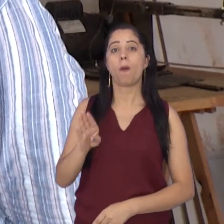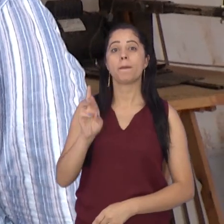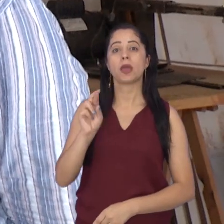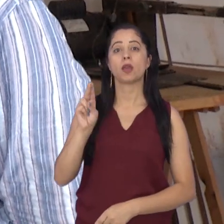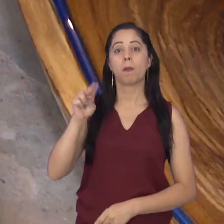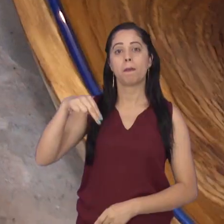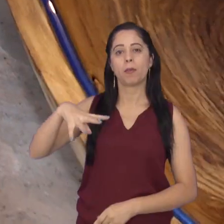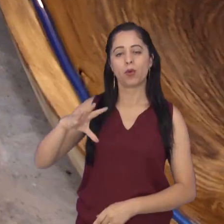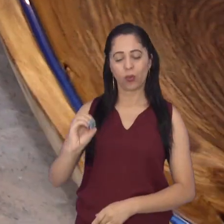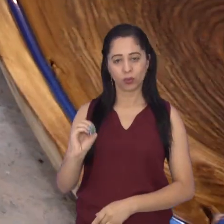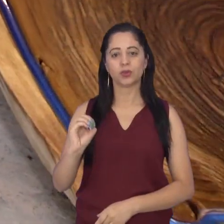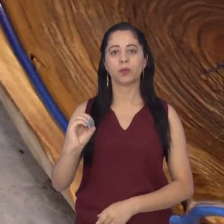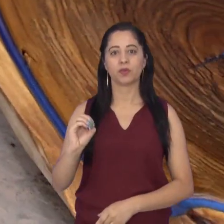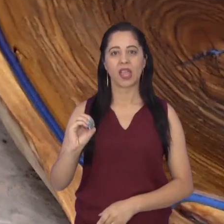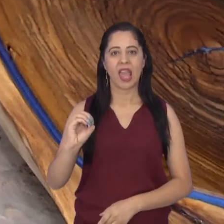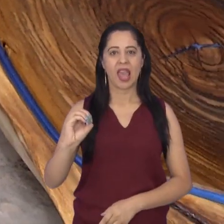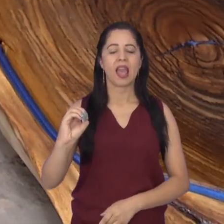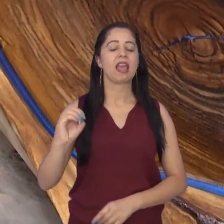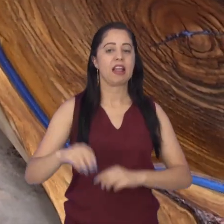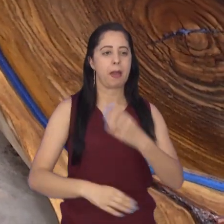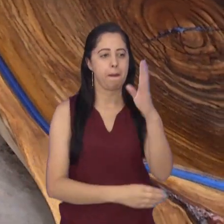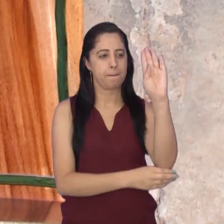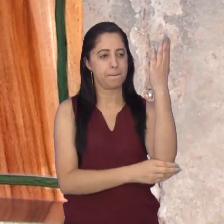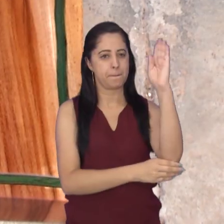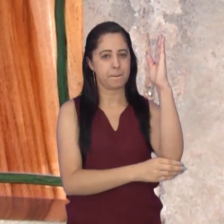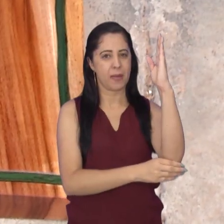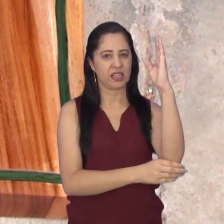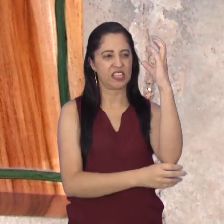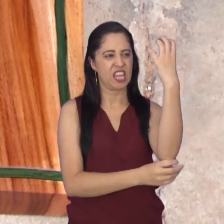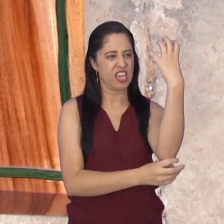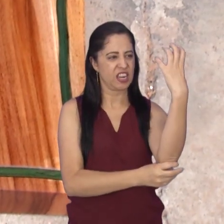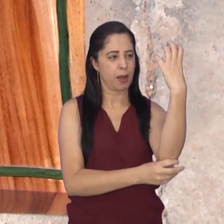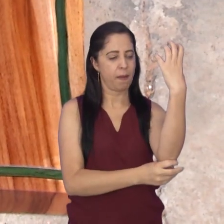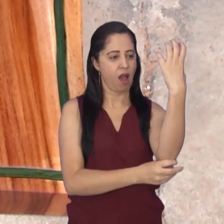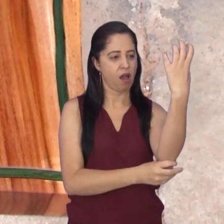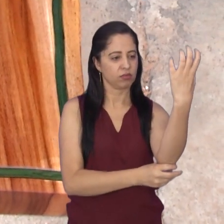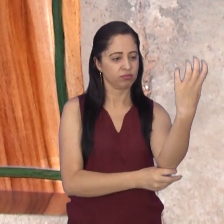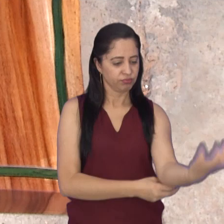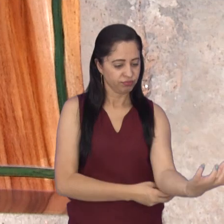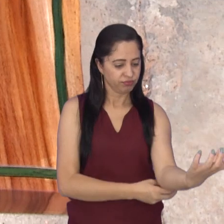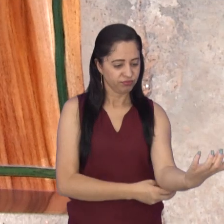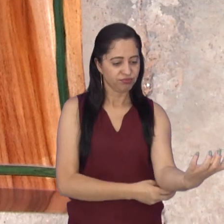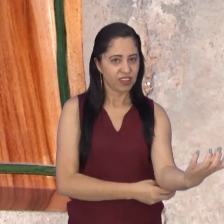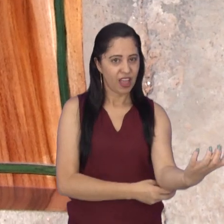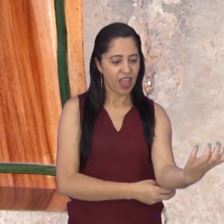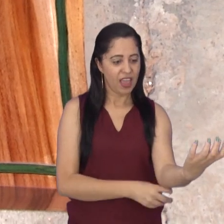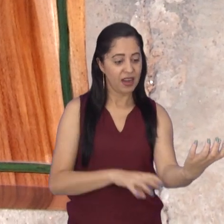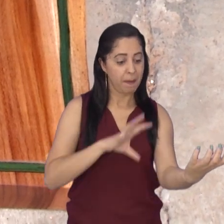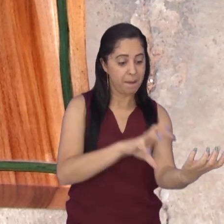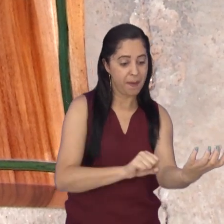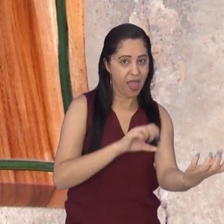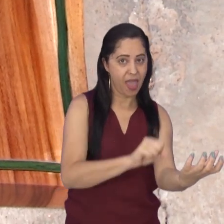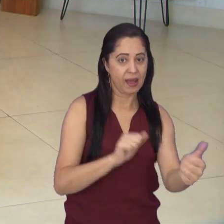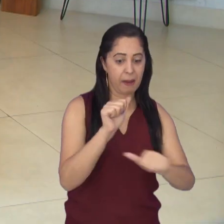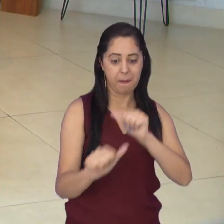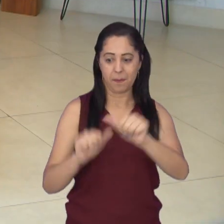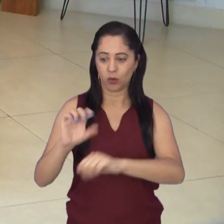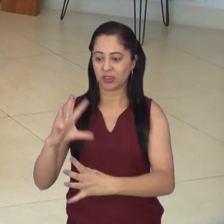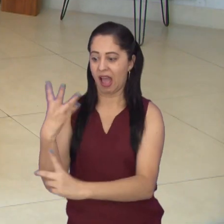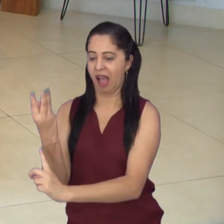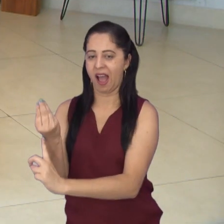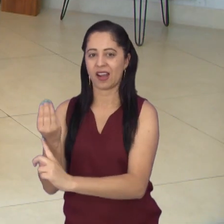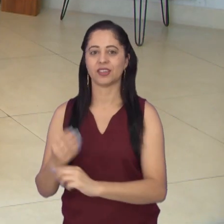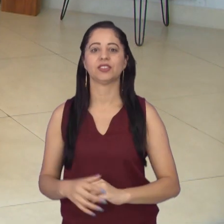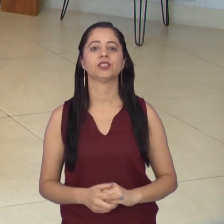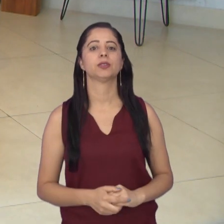joseense que transforma troncos e galhos em lindas peças utilitárias e decorativas.